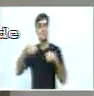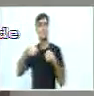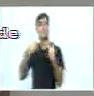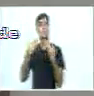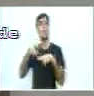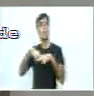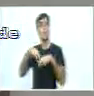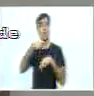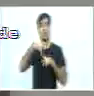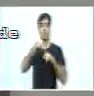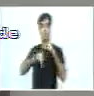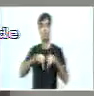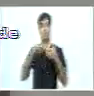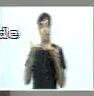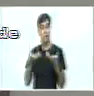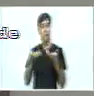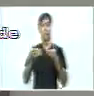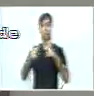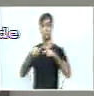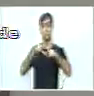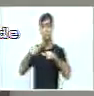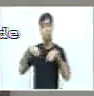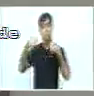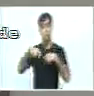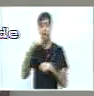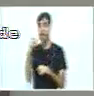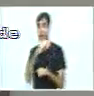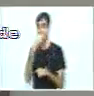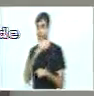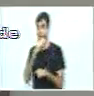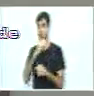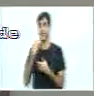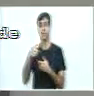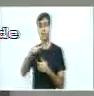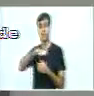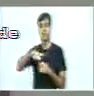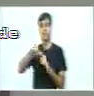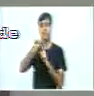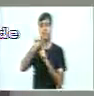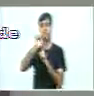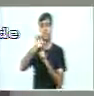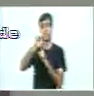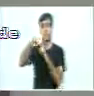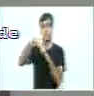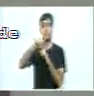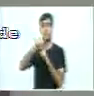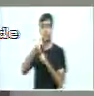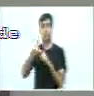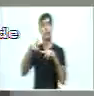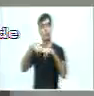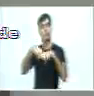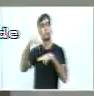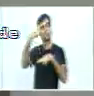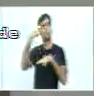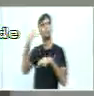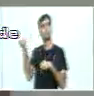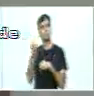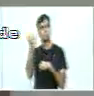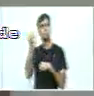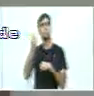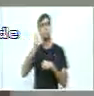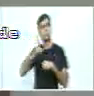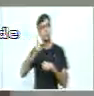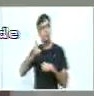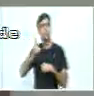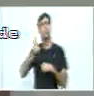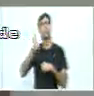já clama pelo funcionamento, pela retomada das atividades da SEMAD. Eu acho que isso vem, então, a somar para que haja